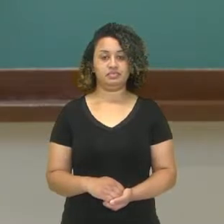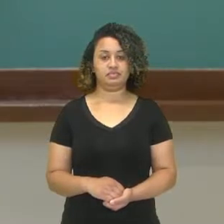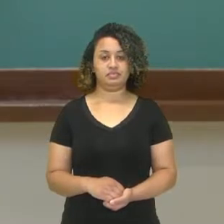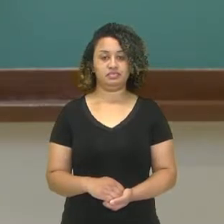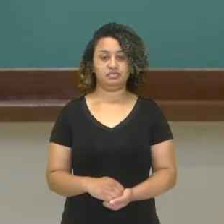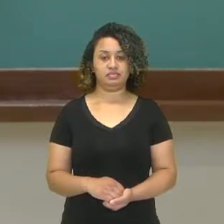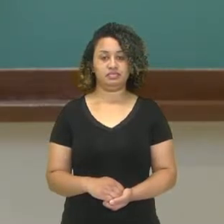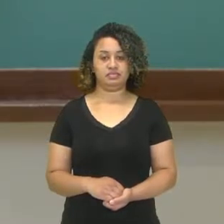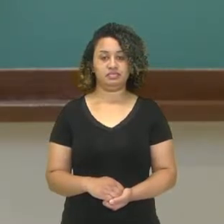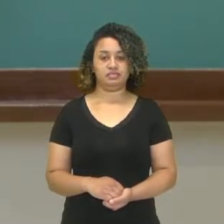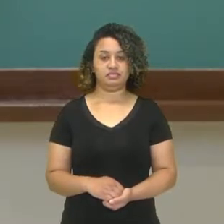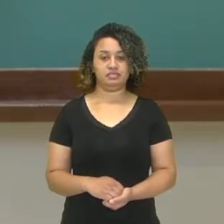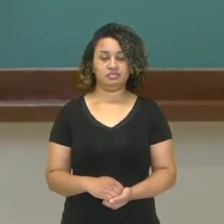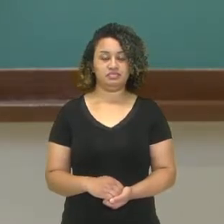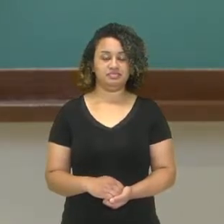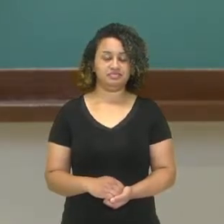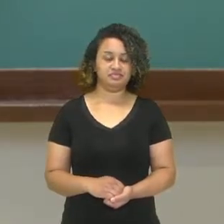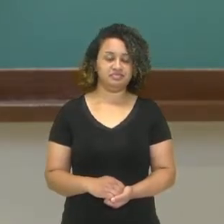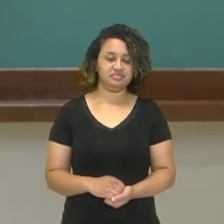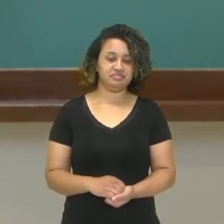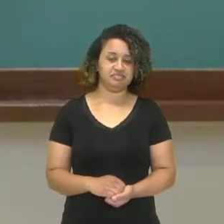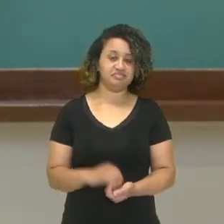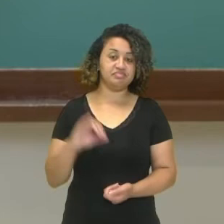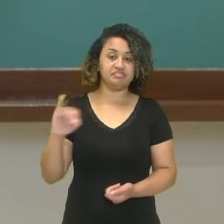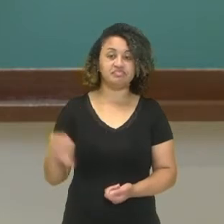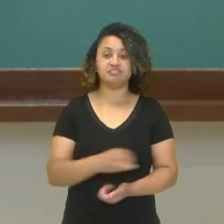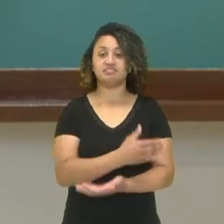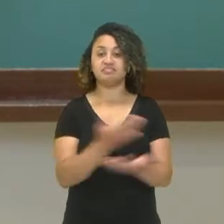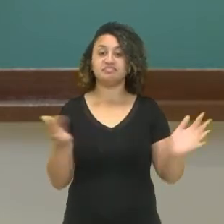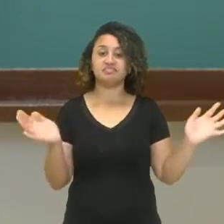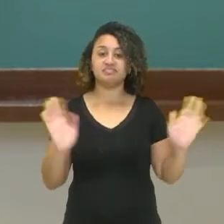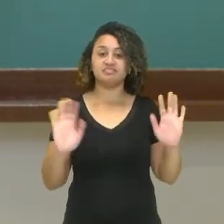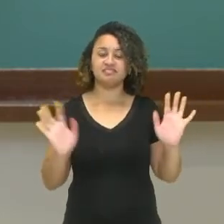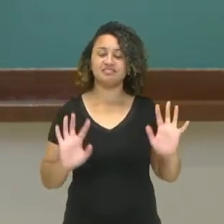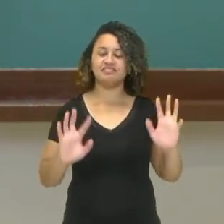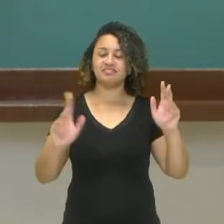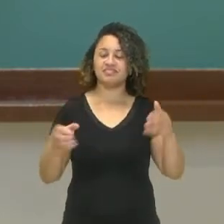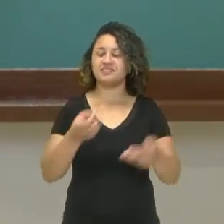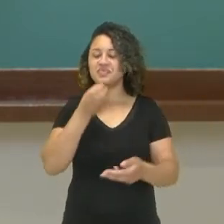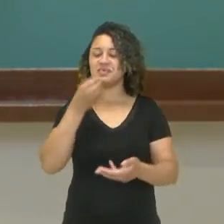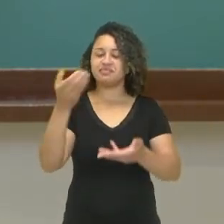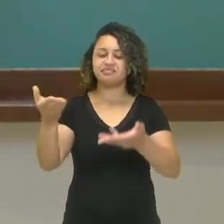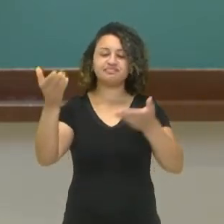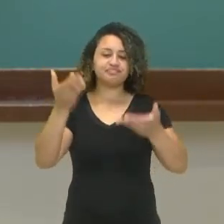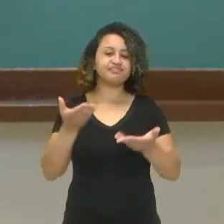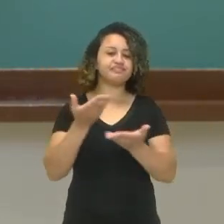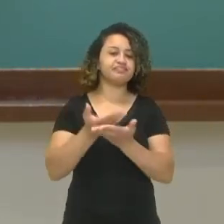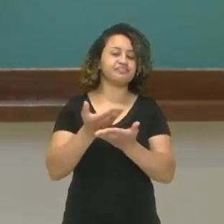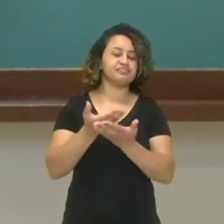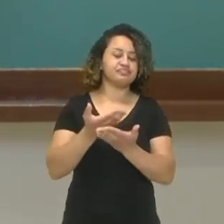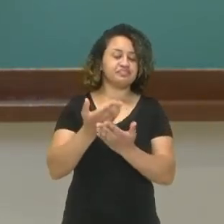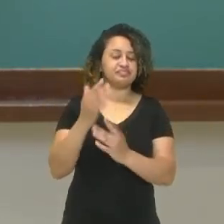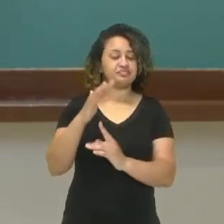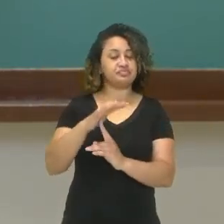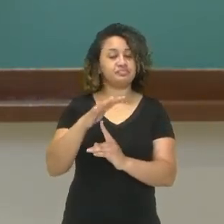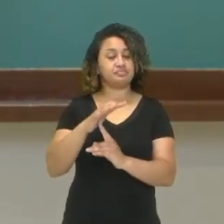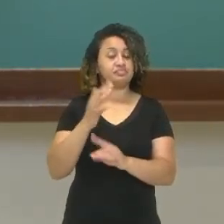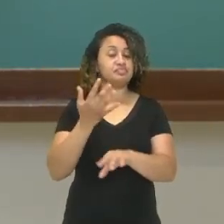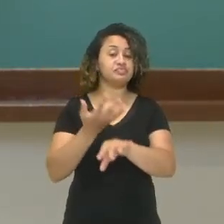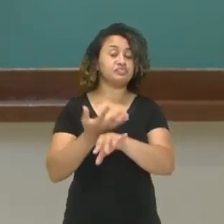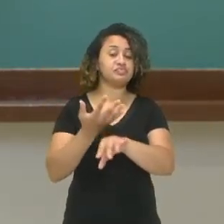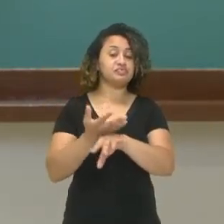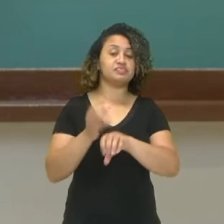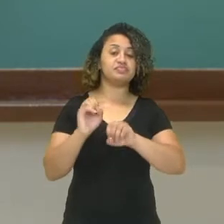Olá! Sejam todos e todas muito bem-vindos, muito bem-vindas a mais uma aula Paraná, aula de